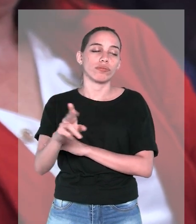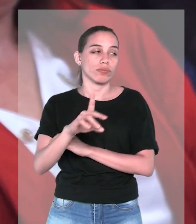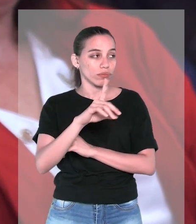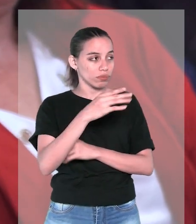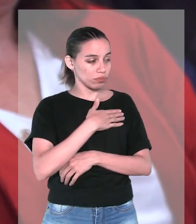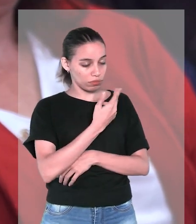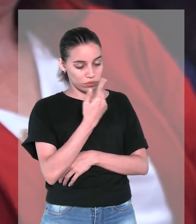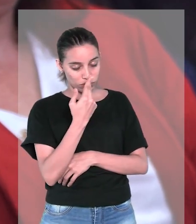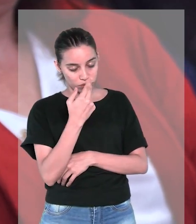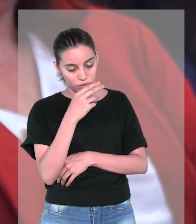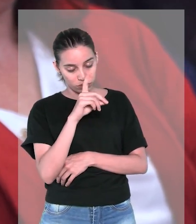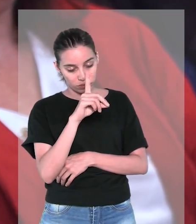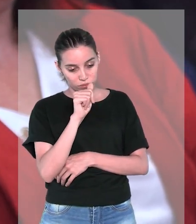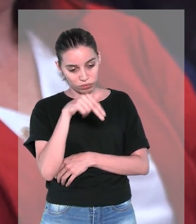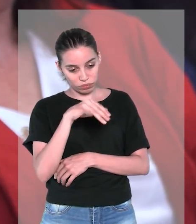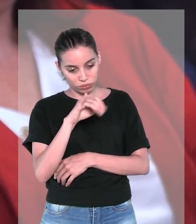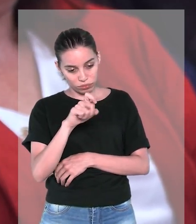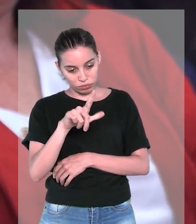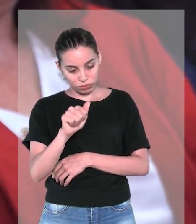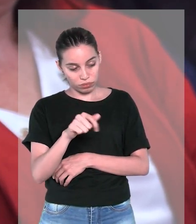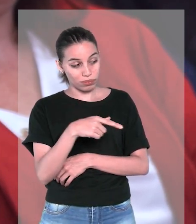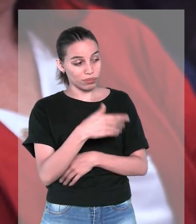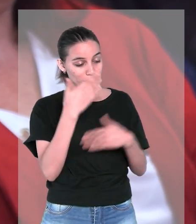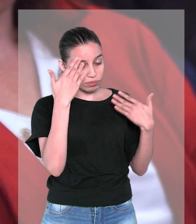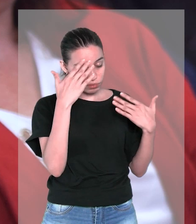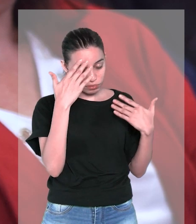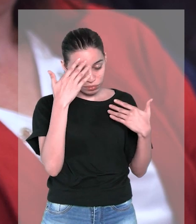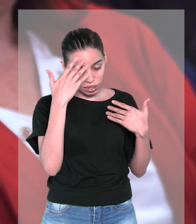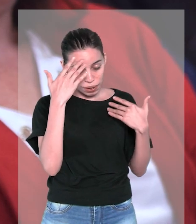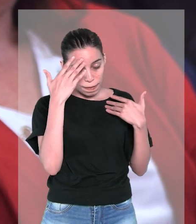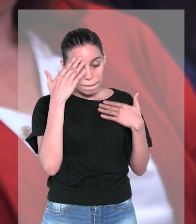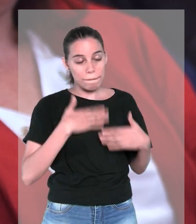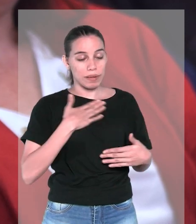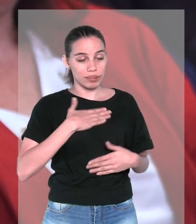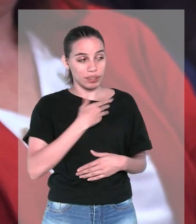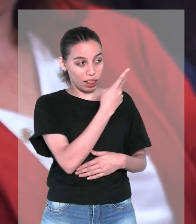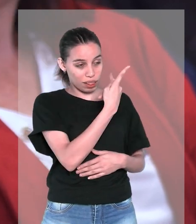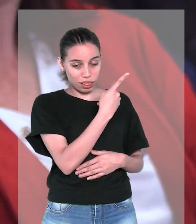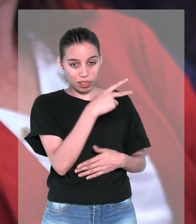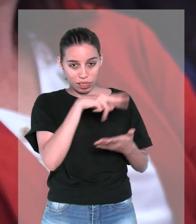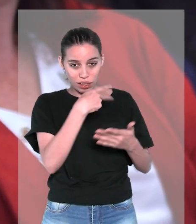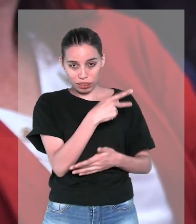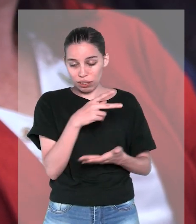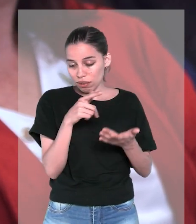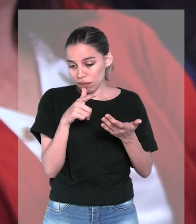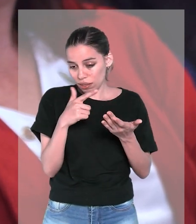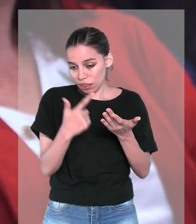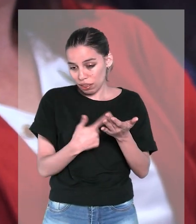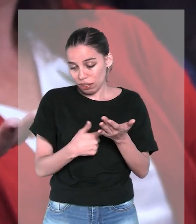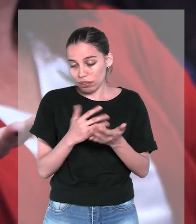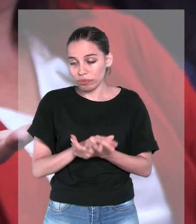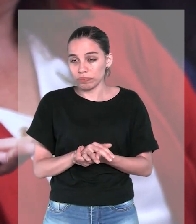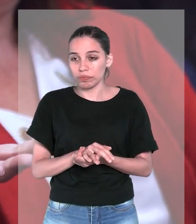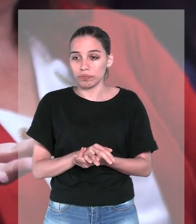pela resposta que você deu para a pessoa que me antecedeu. Me angustia muito a falta de conexão.